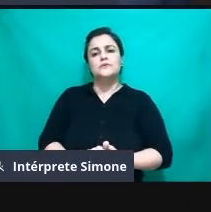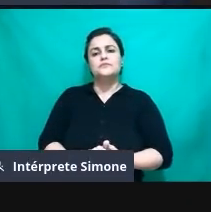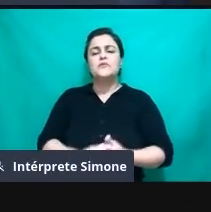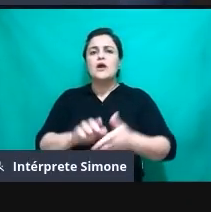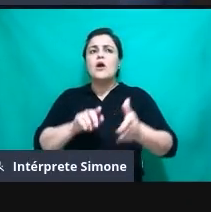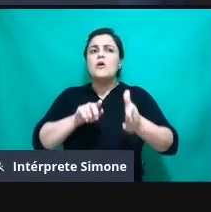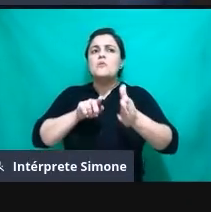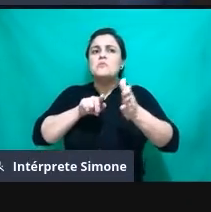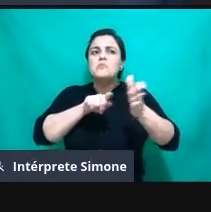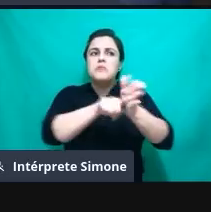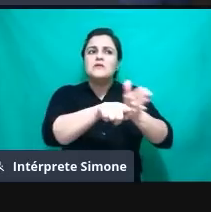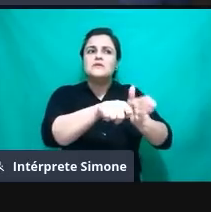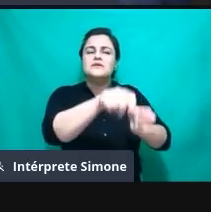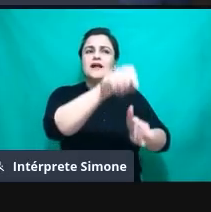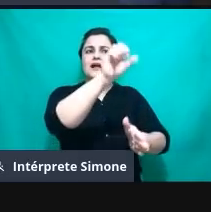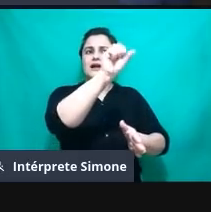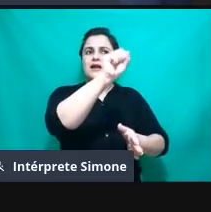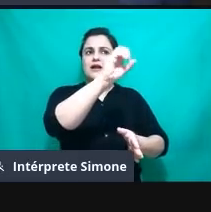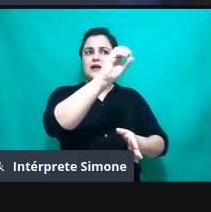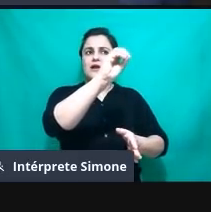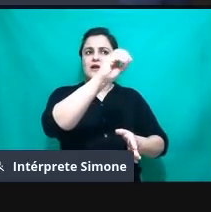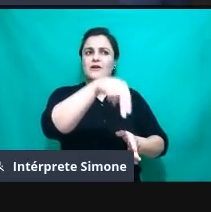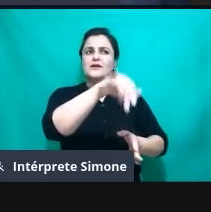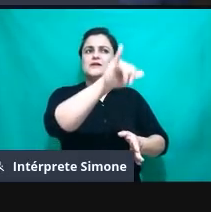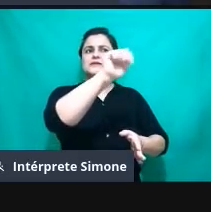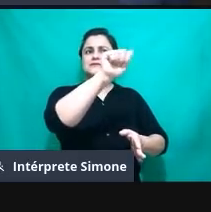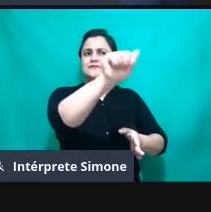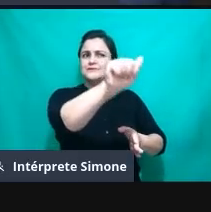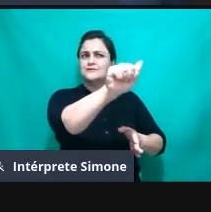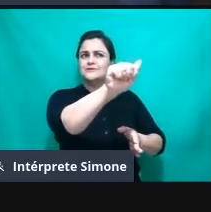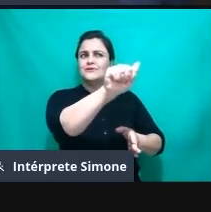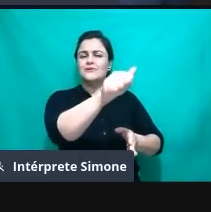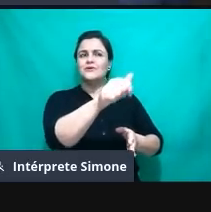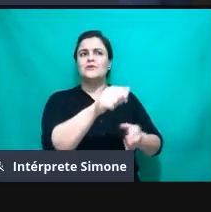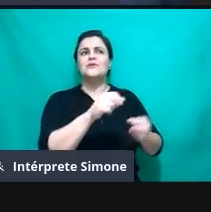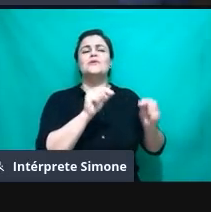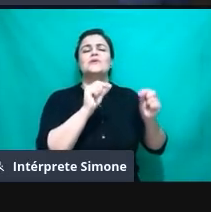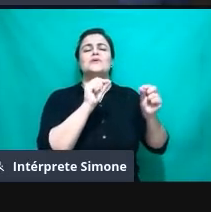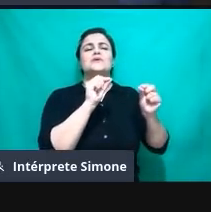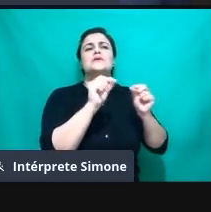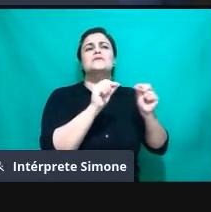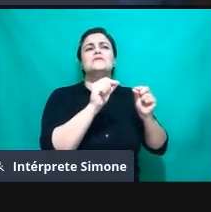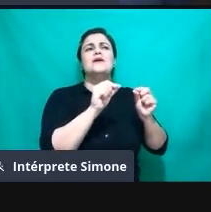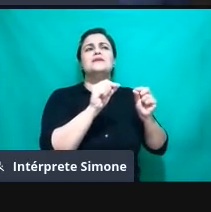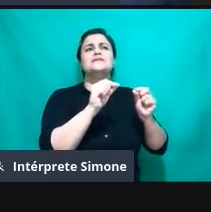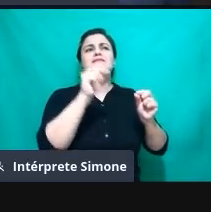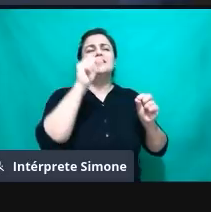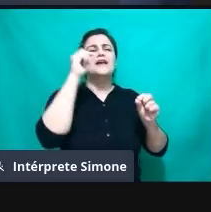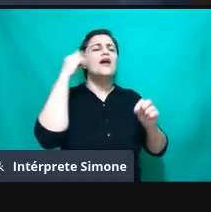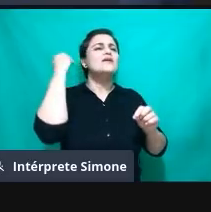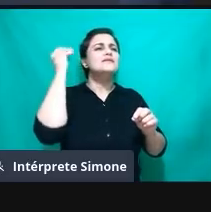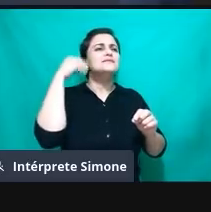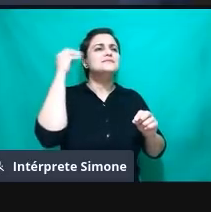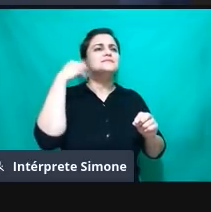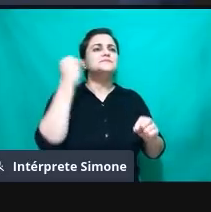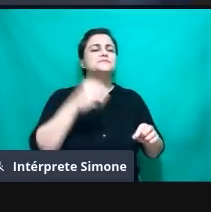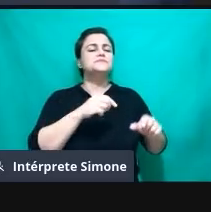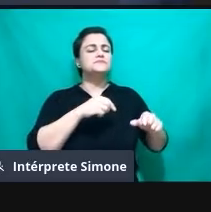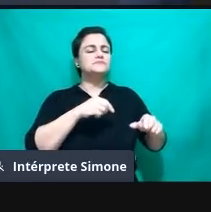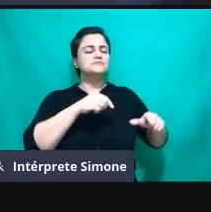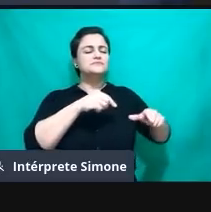tem nessa caminhada um pouquinho mais de experiência, né, e acompanhou